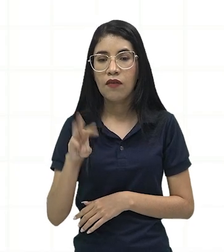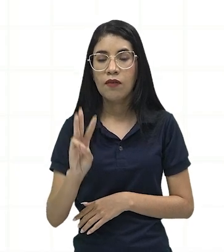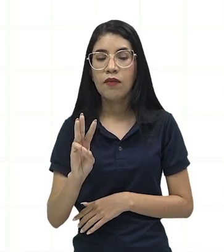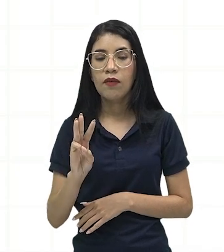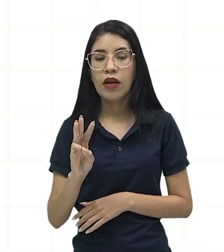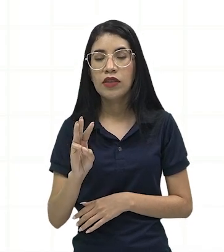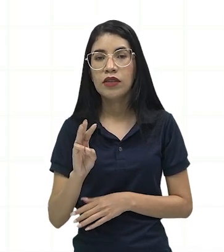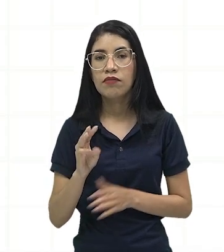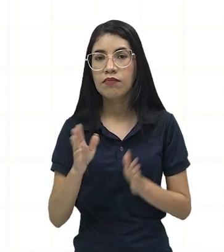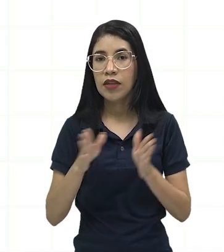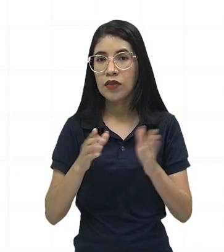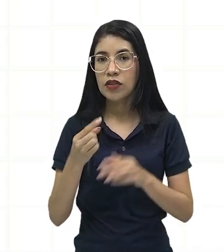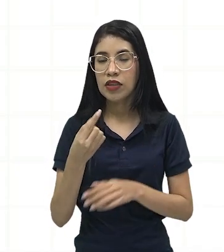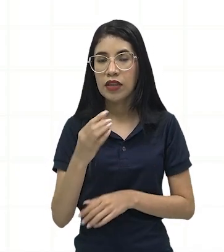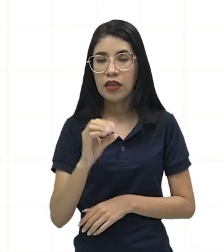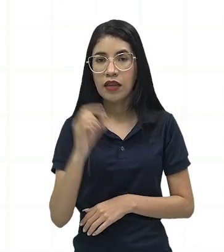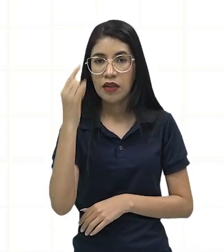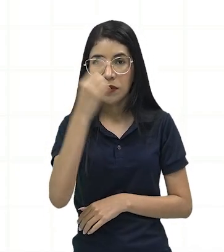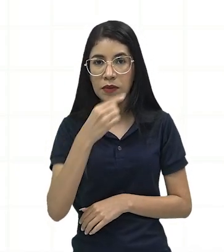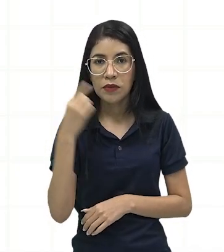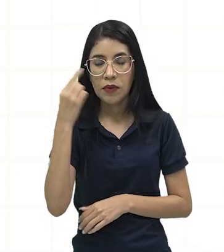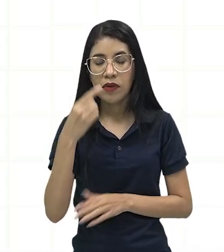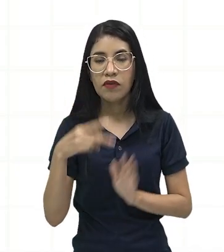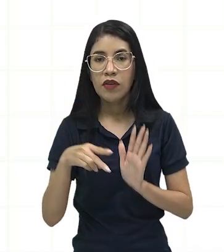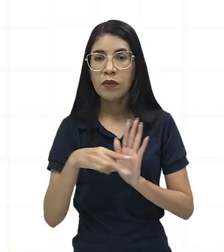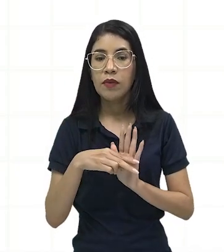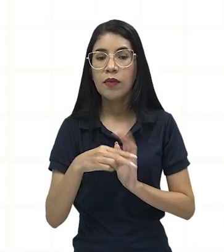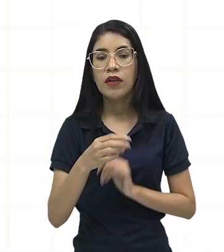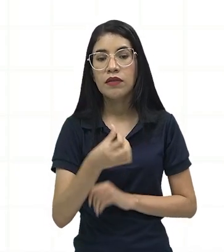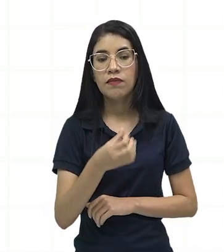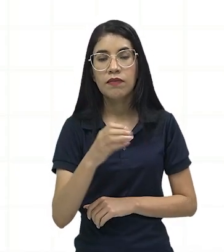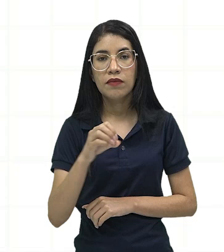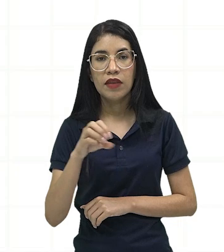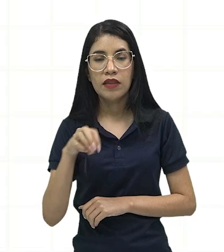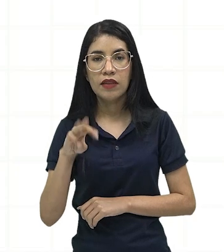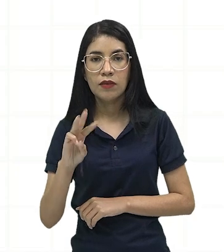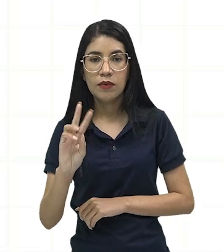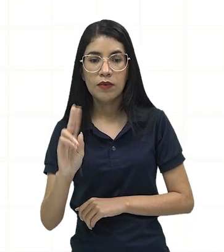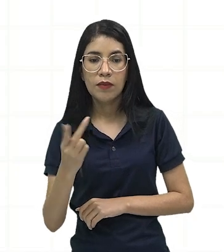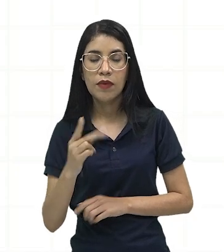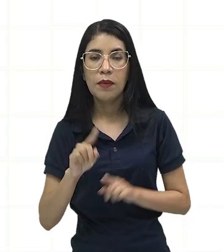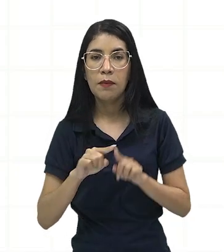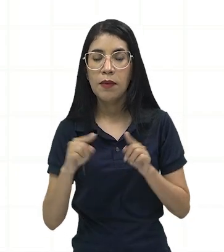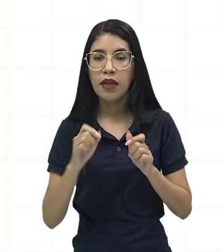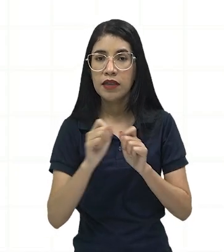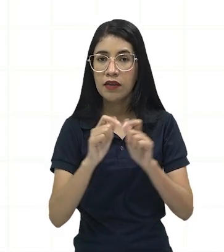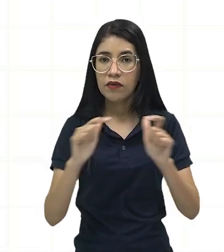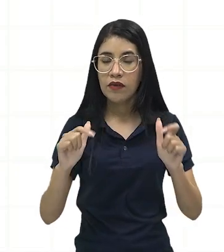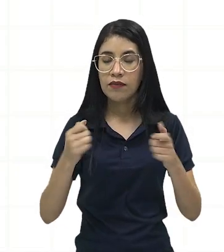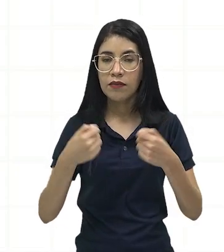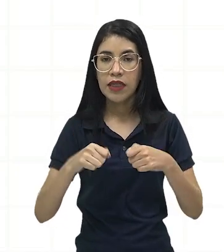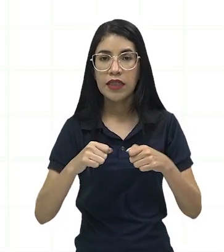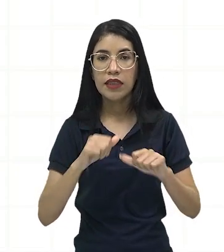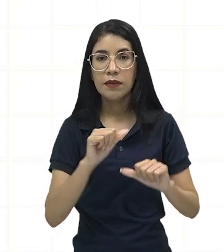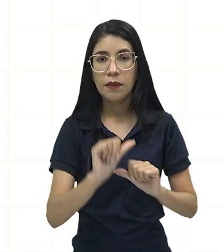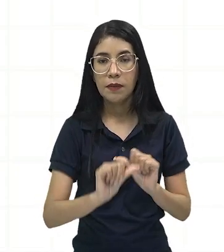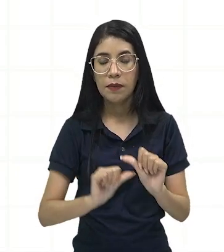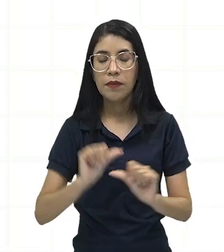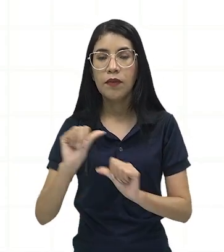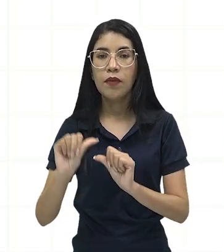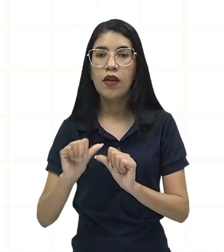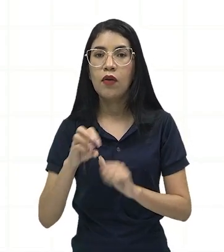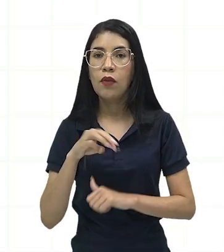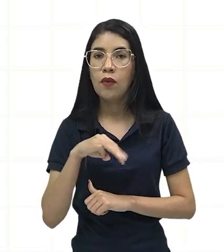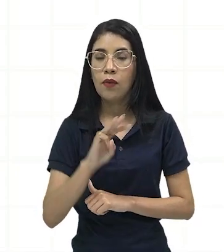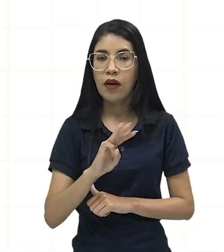que resultou aí 600 watts por hora. Mas lembre-se que na nossa fórmula a gente precisa transformar esses